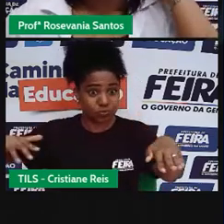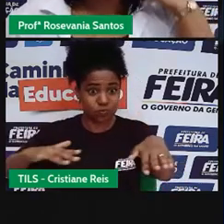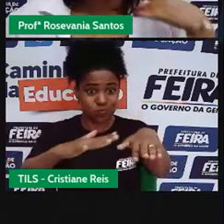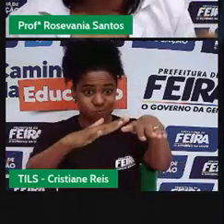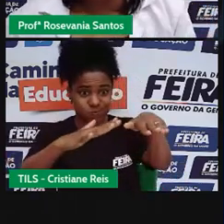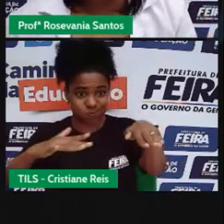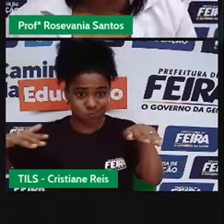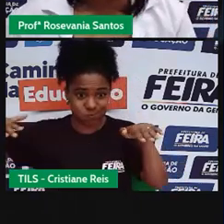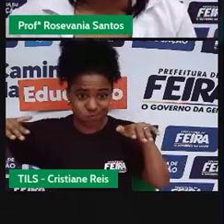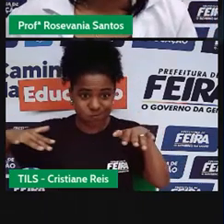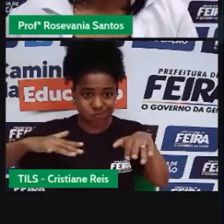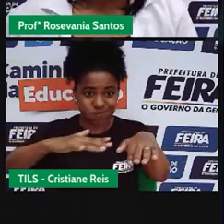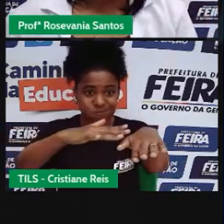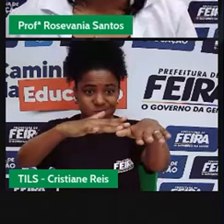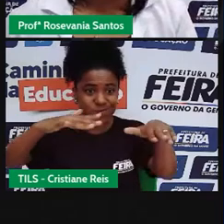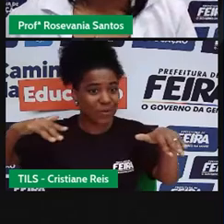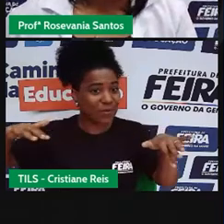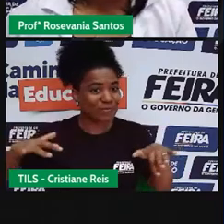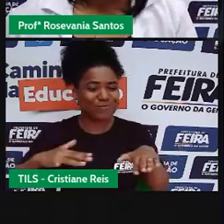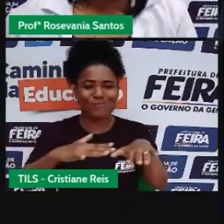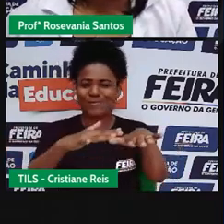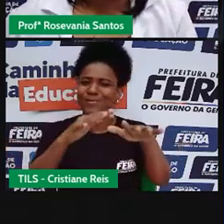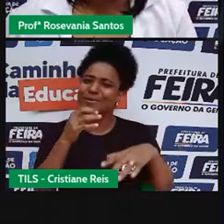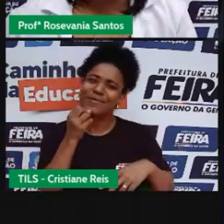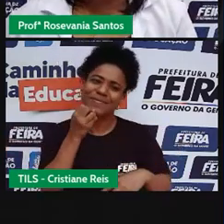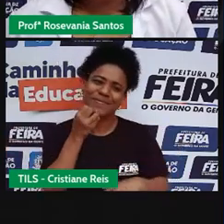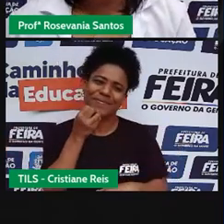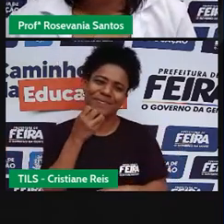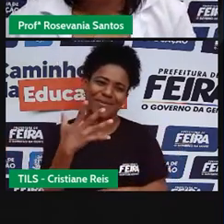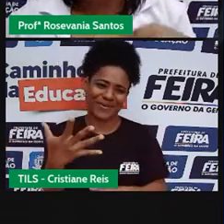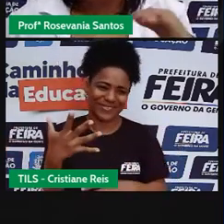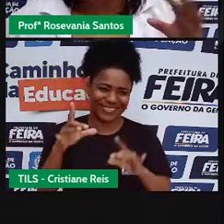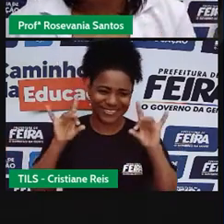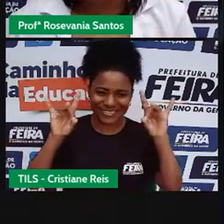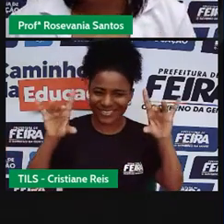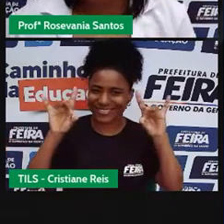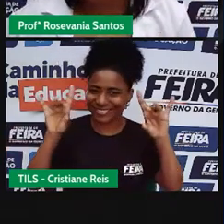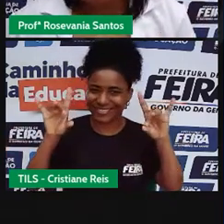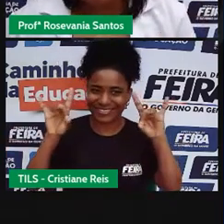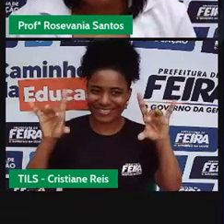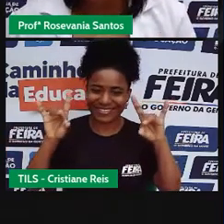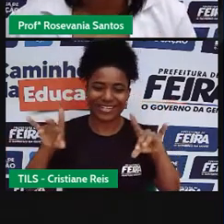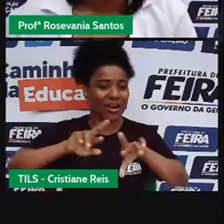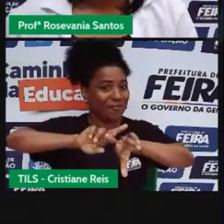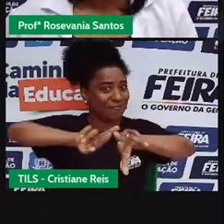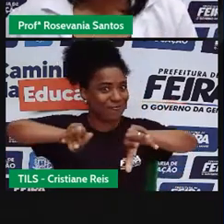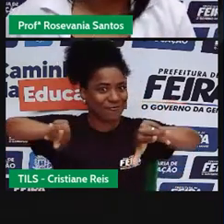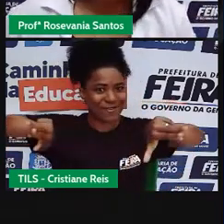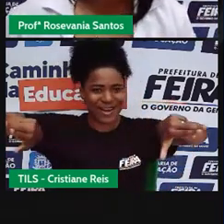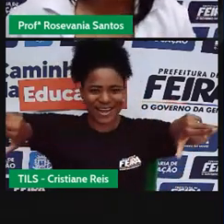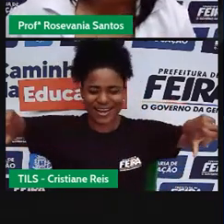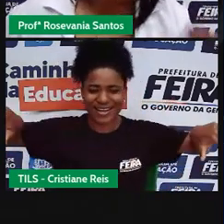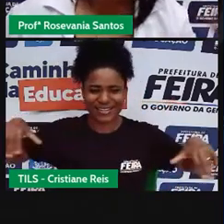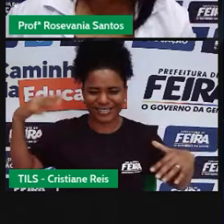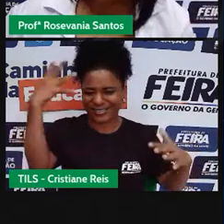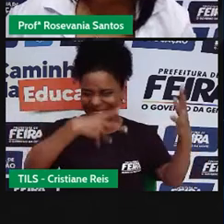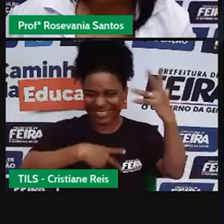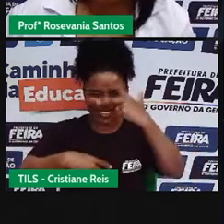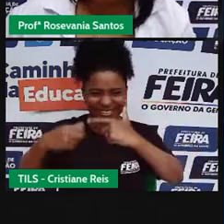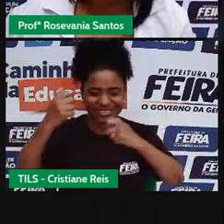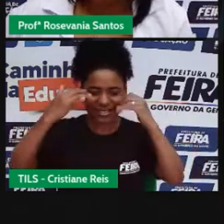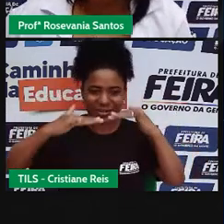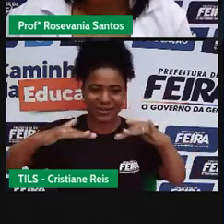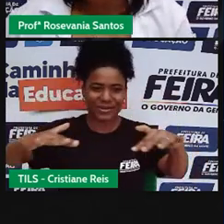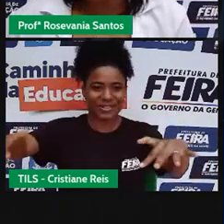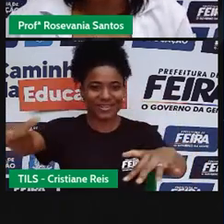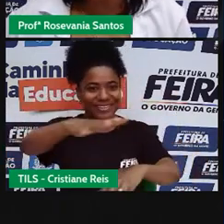de tudo, né, com relação a esses climas. Aí a gente forma diversas paisagens no território brasileiro. E esse